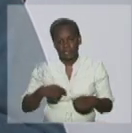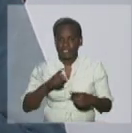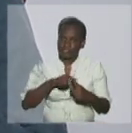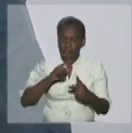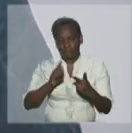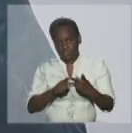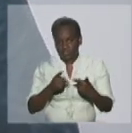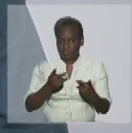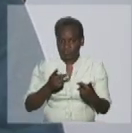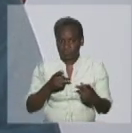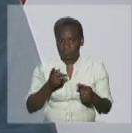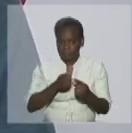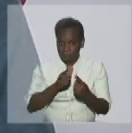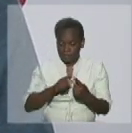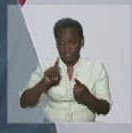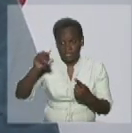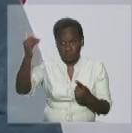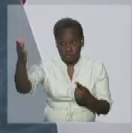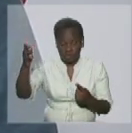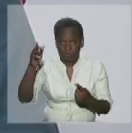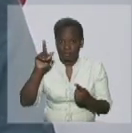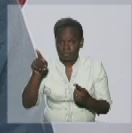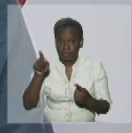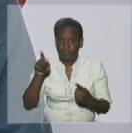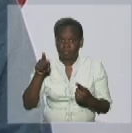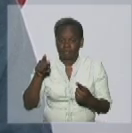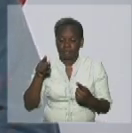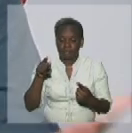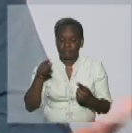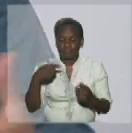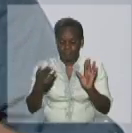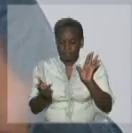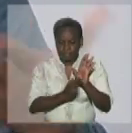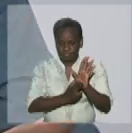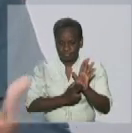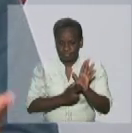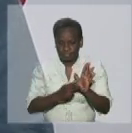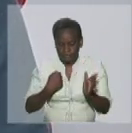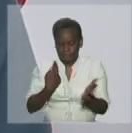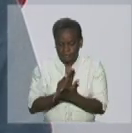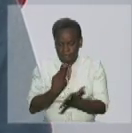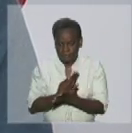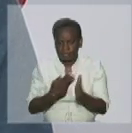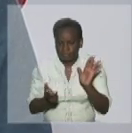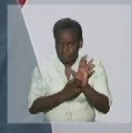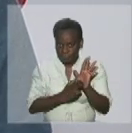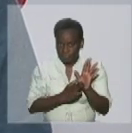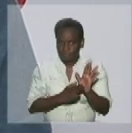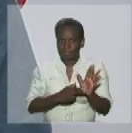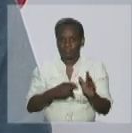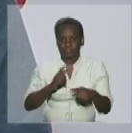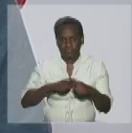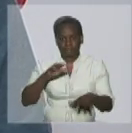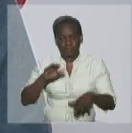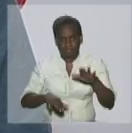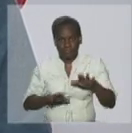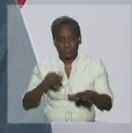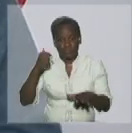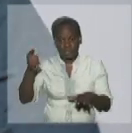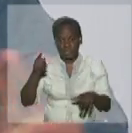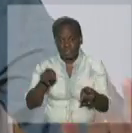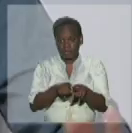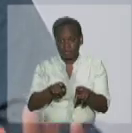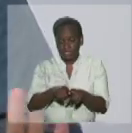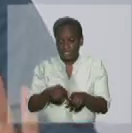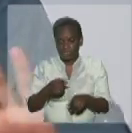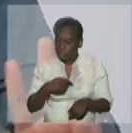tem que ter duas partes aí, né? Primeiro o outro de assumir que errou, né? Porque às vezes o